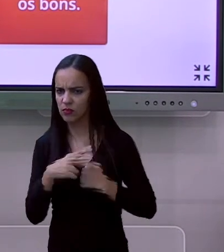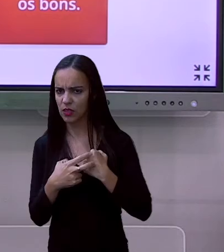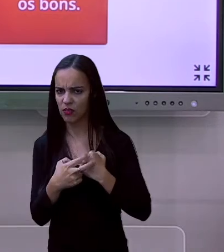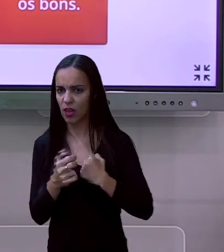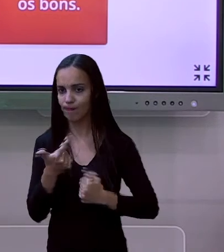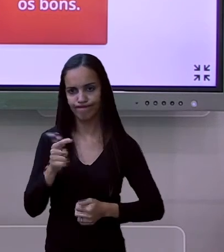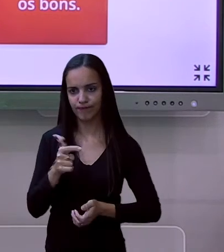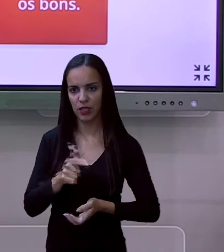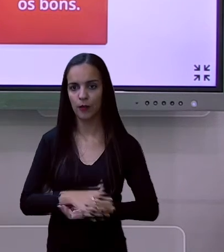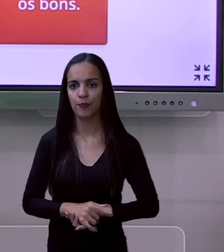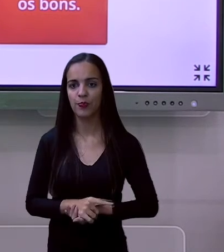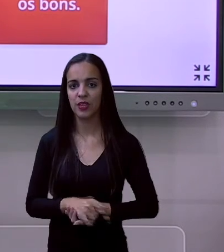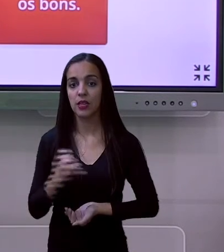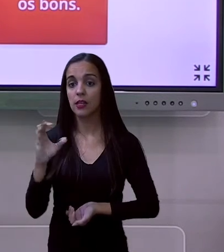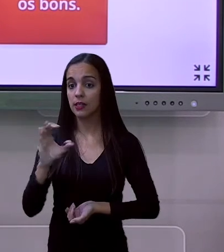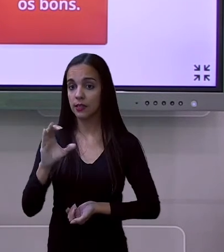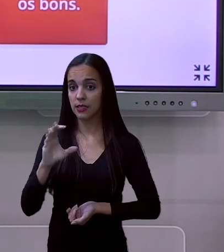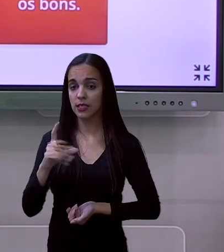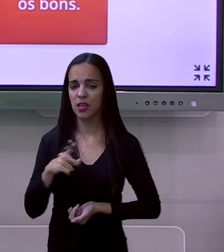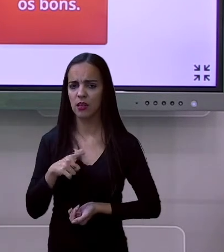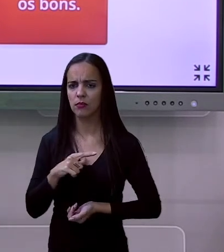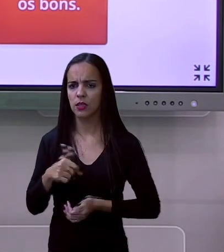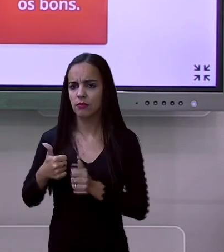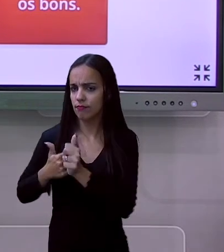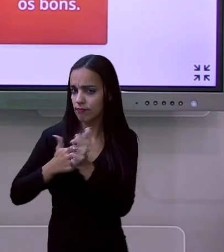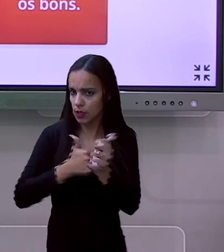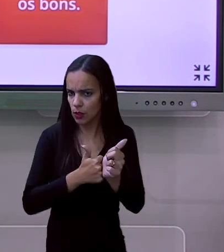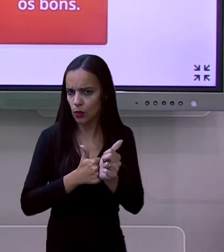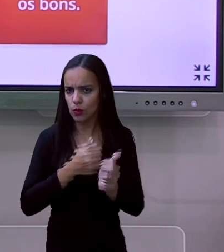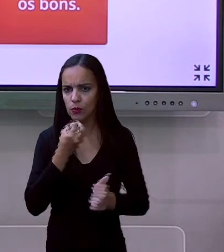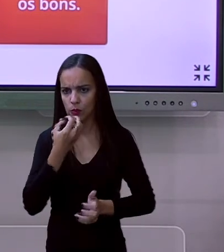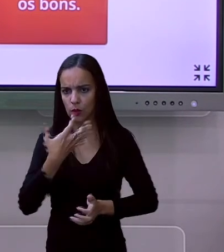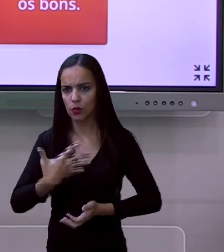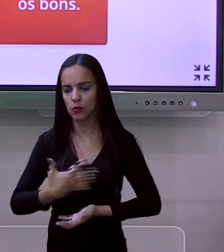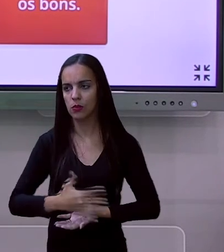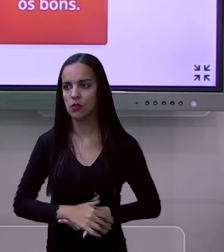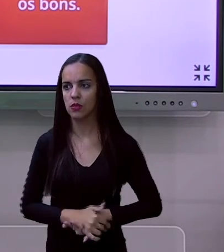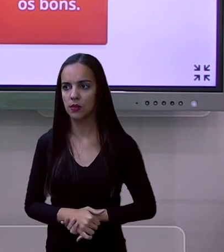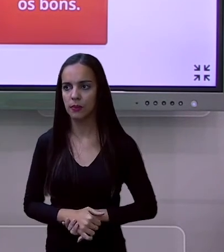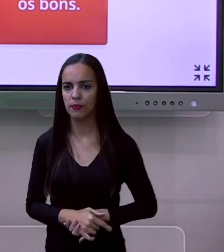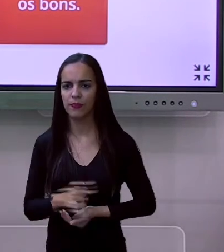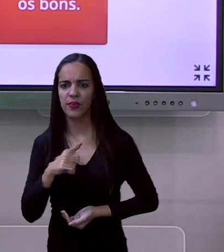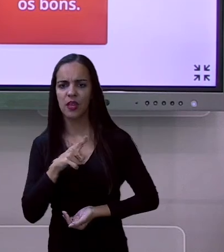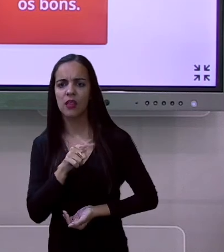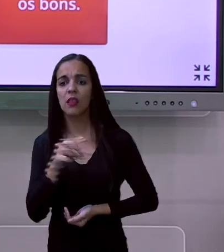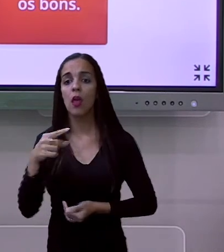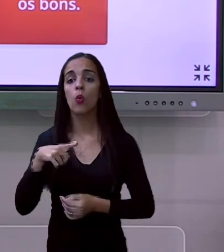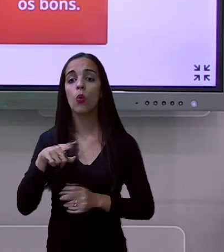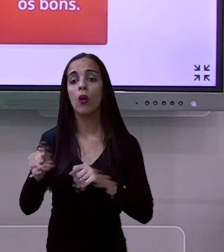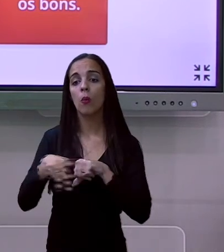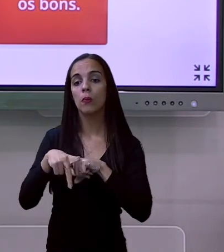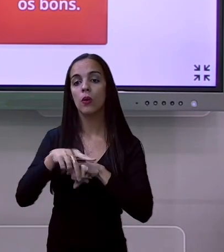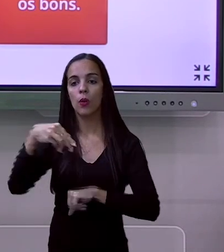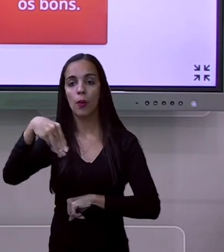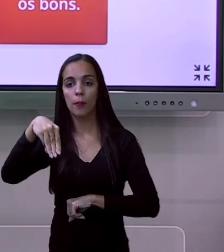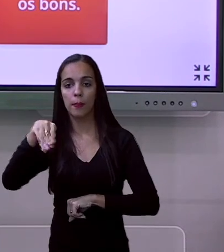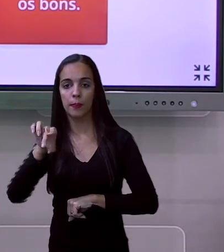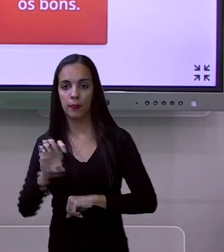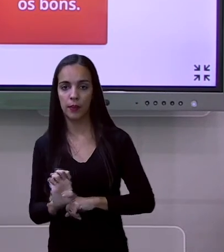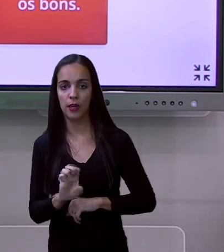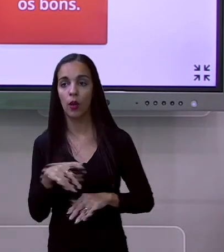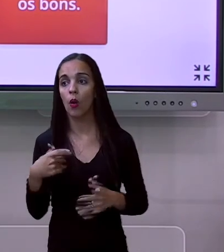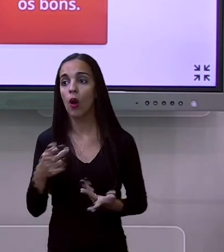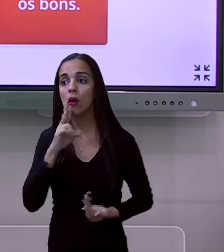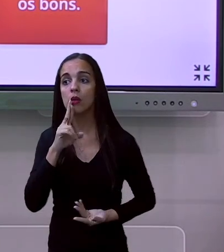tem. Letra C. Sigam-me os bons. Olha lá o pronome me, depois do verbo sigam.